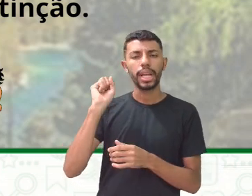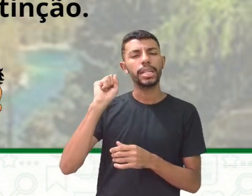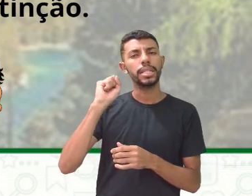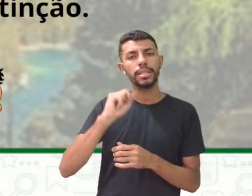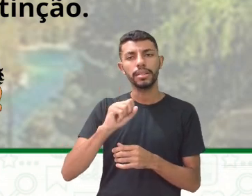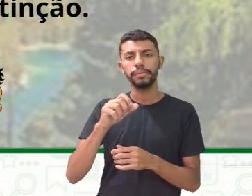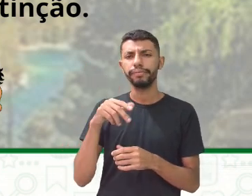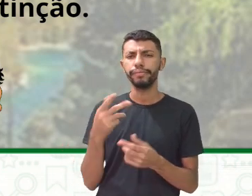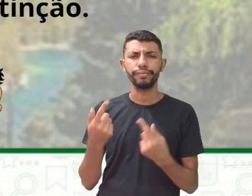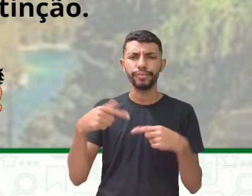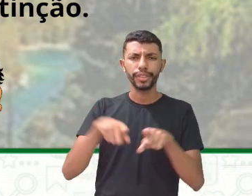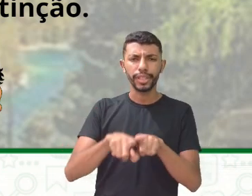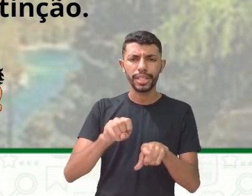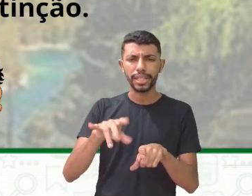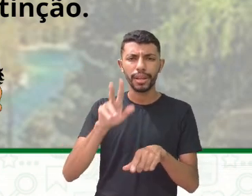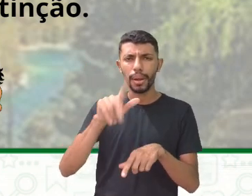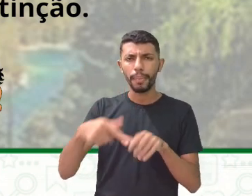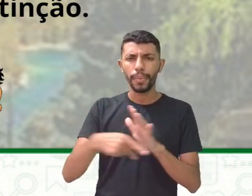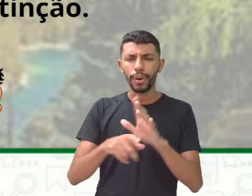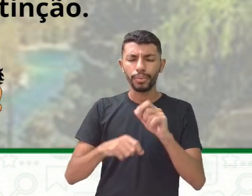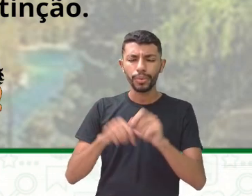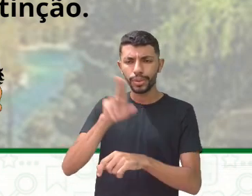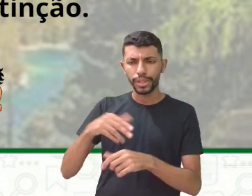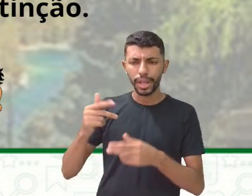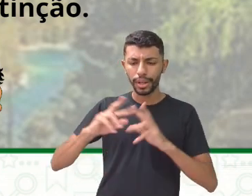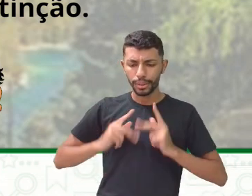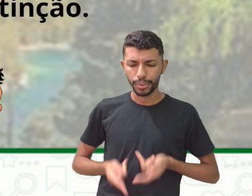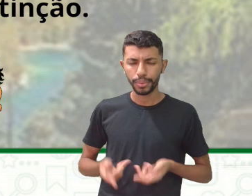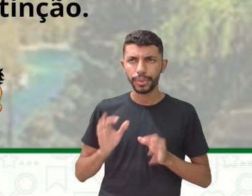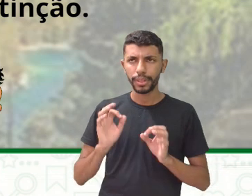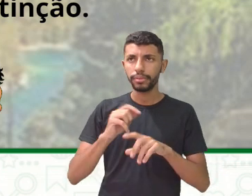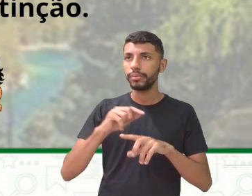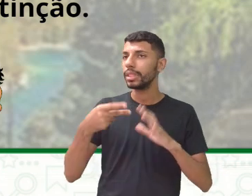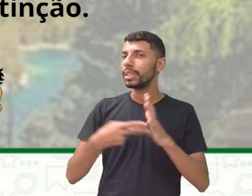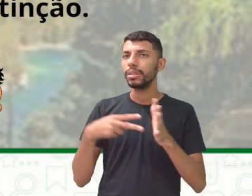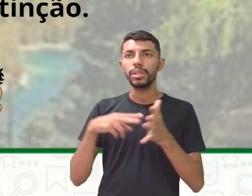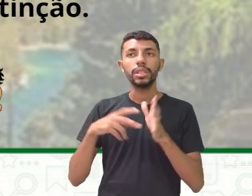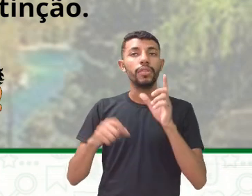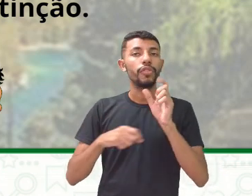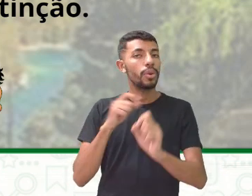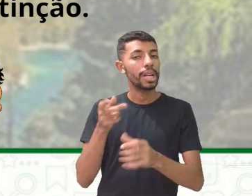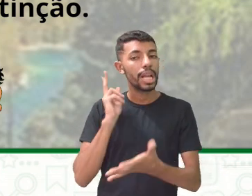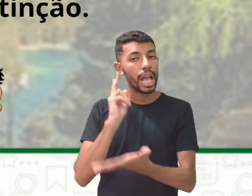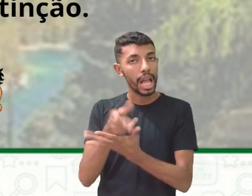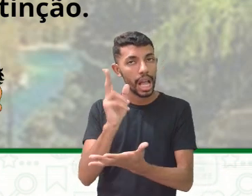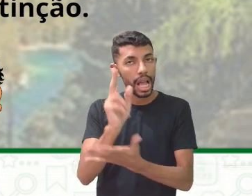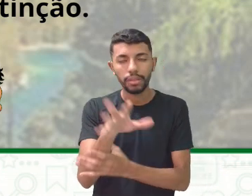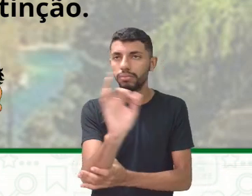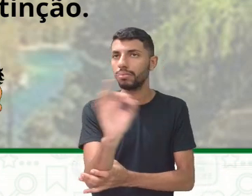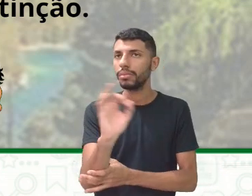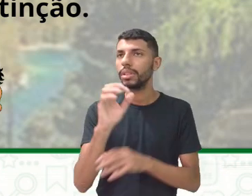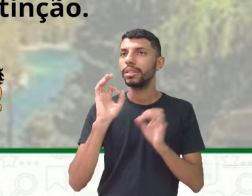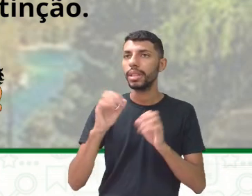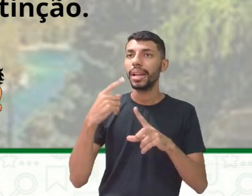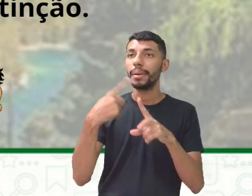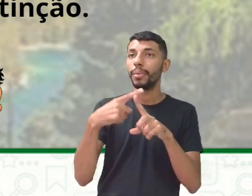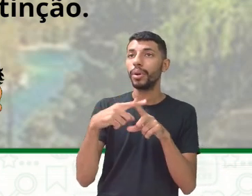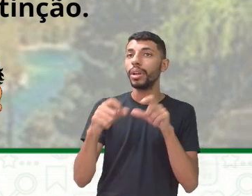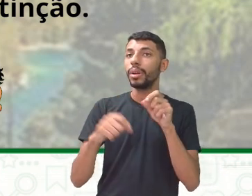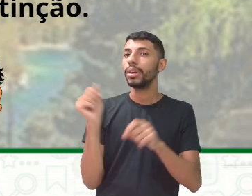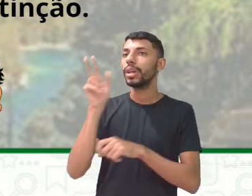nas atividades humanas, certo? Isso não significa, porém, que eles durem para sempre, pois o